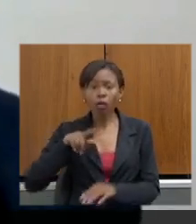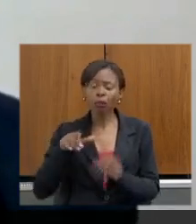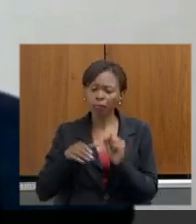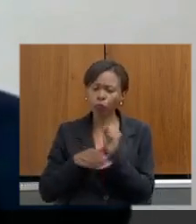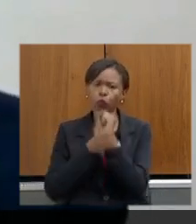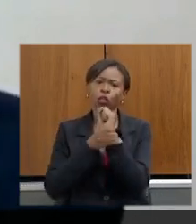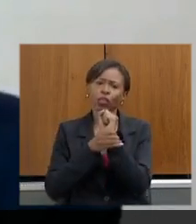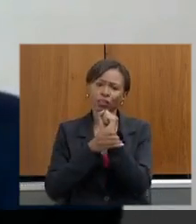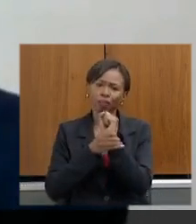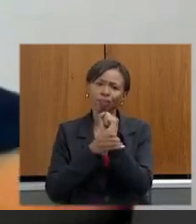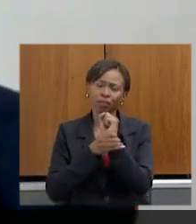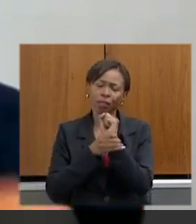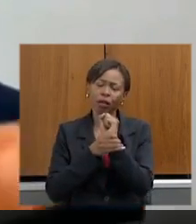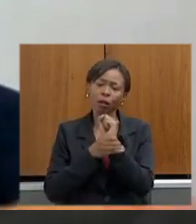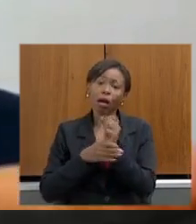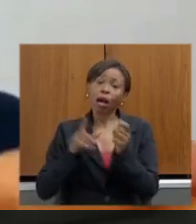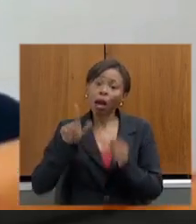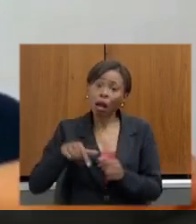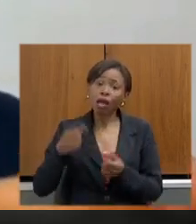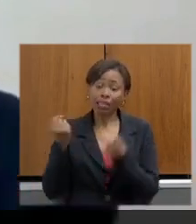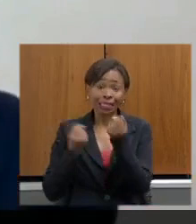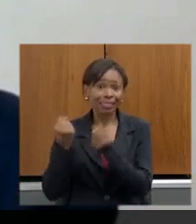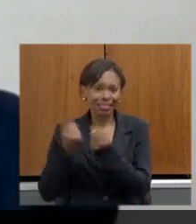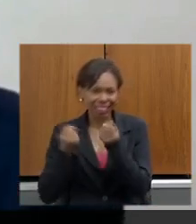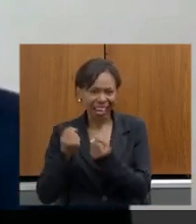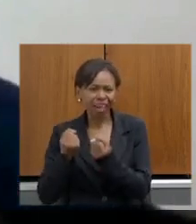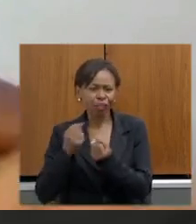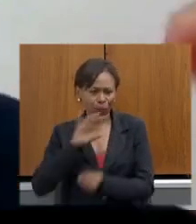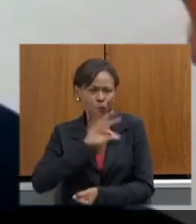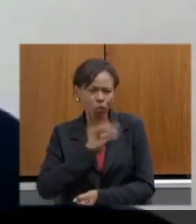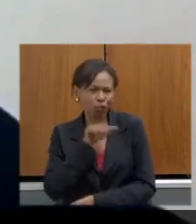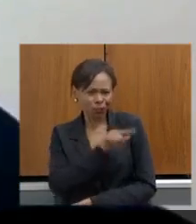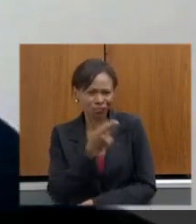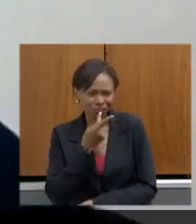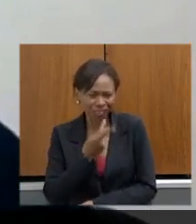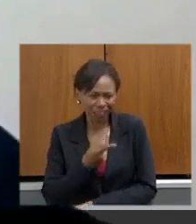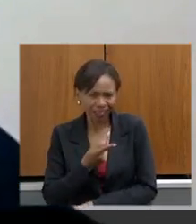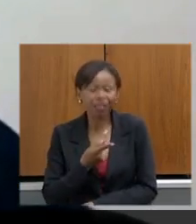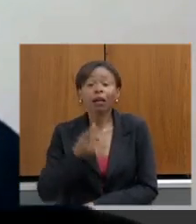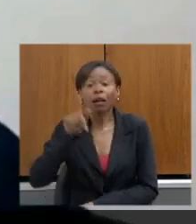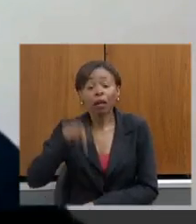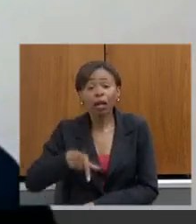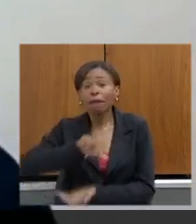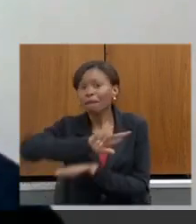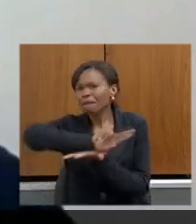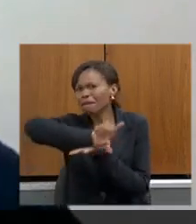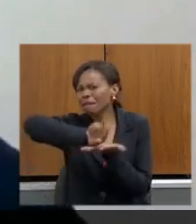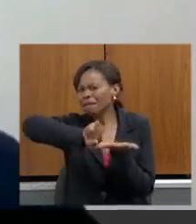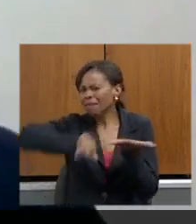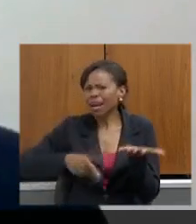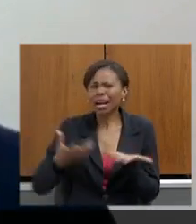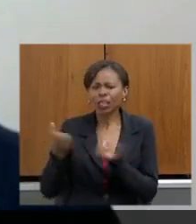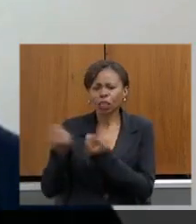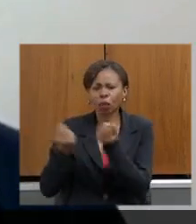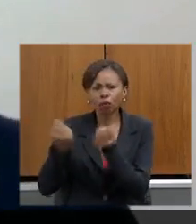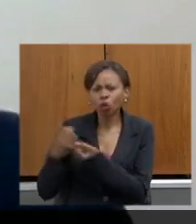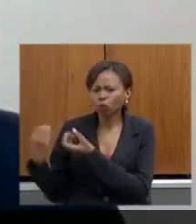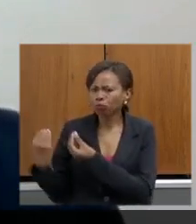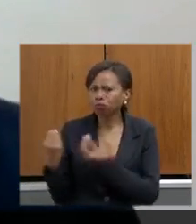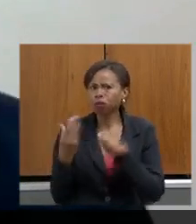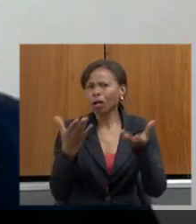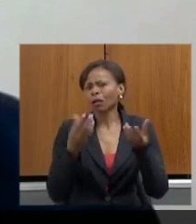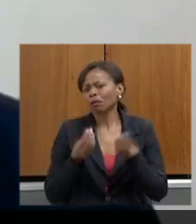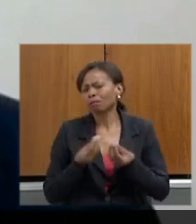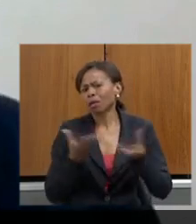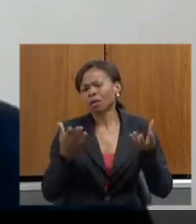são esses viaturas que eu acredito que seu mestre orou E são muitas e algumas estão sendo entregues pelo